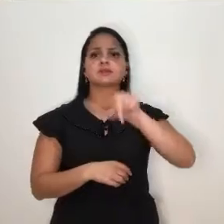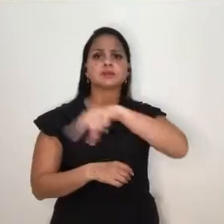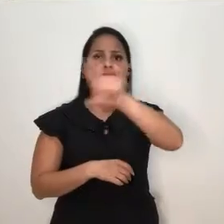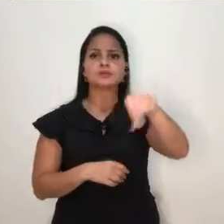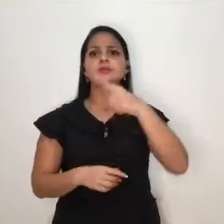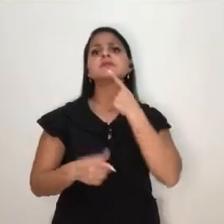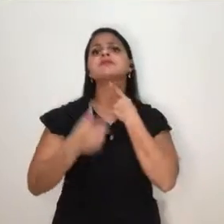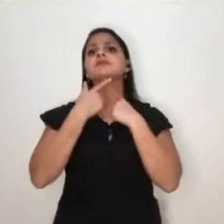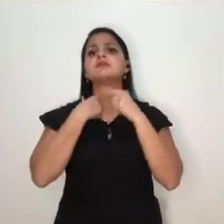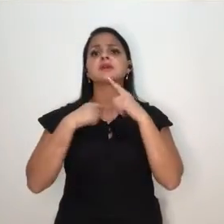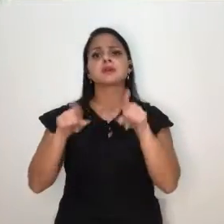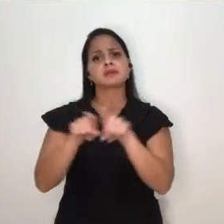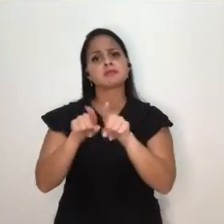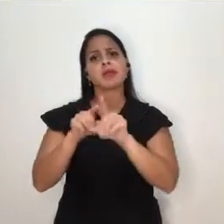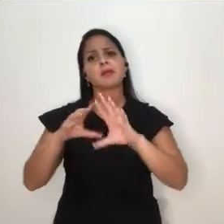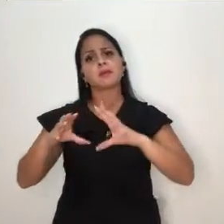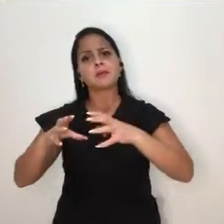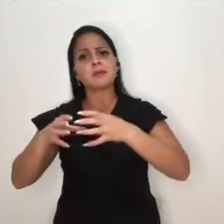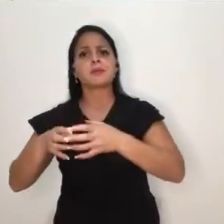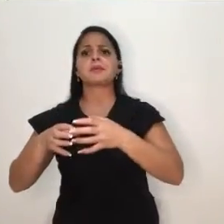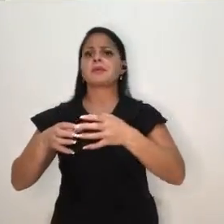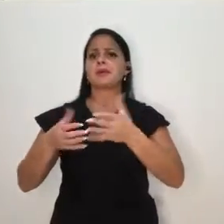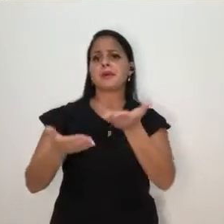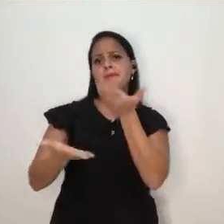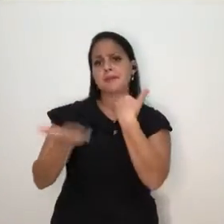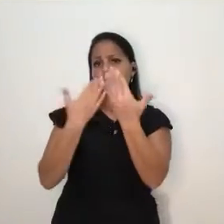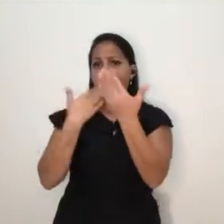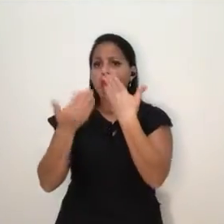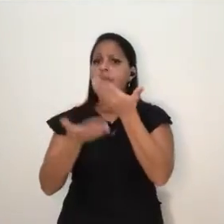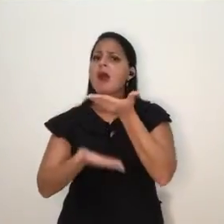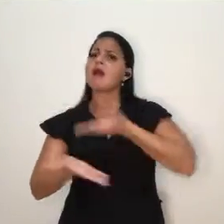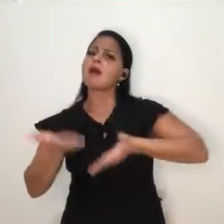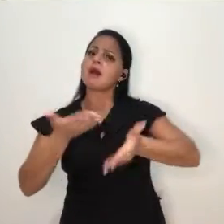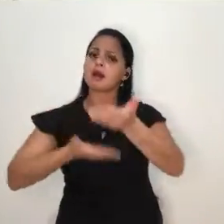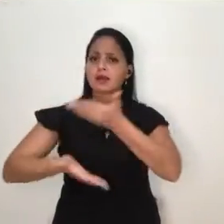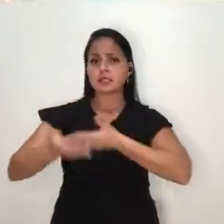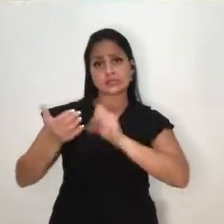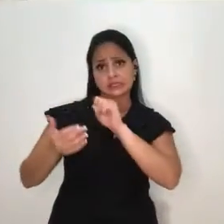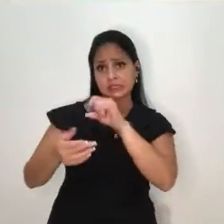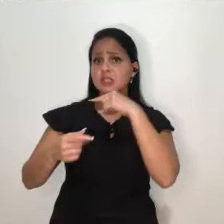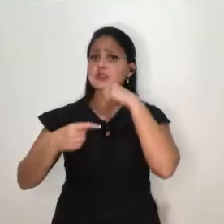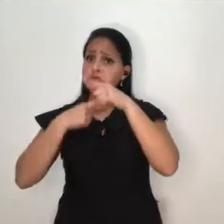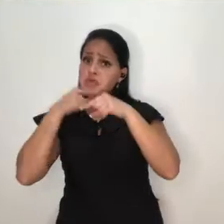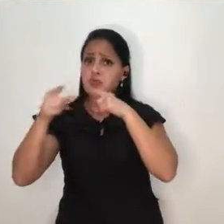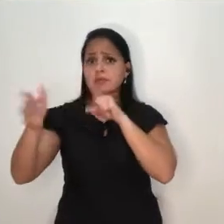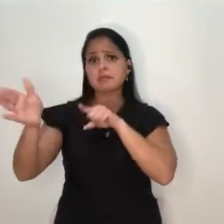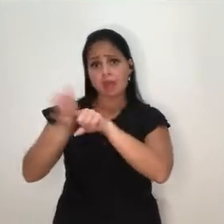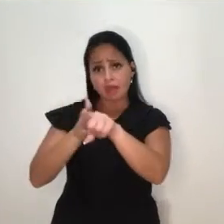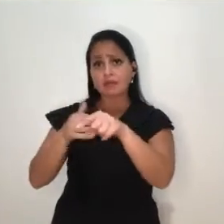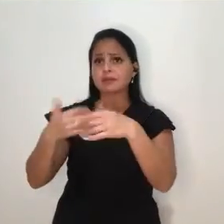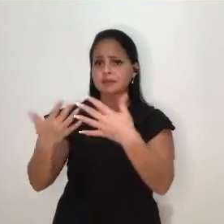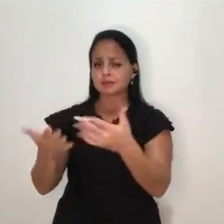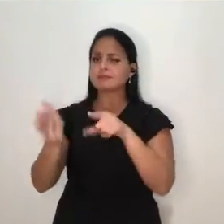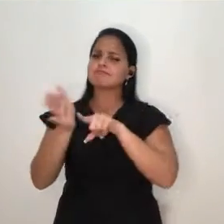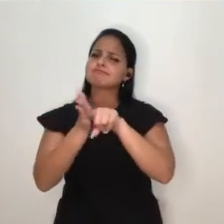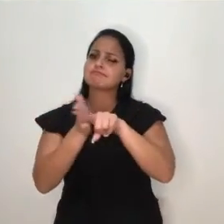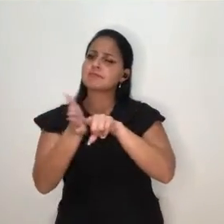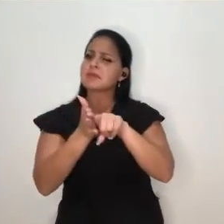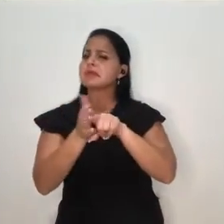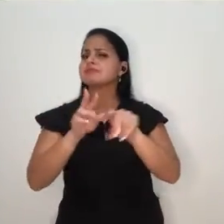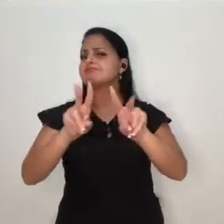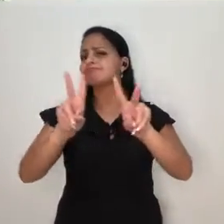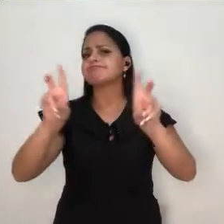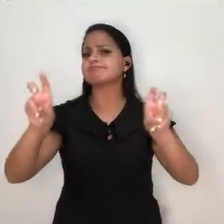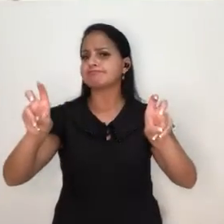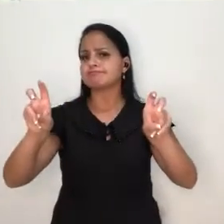vontade, entre em grupos, converse, tire dúvidas, né?